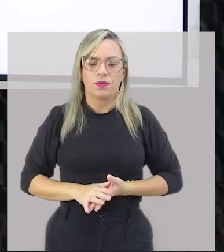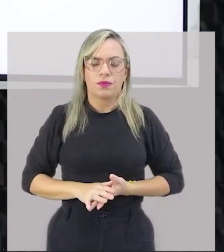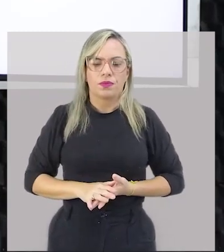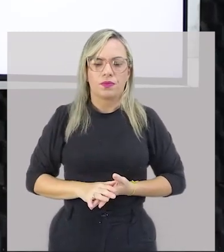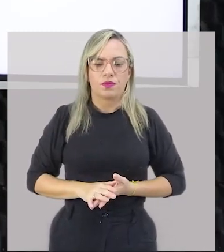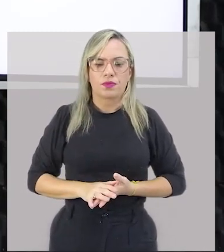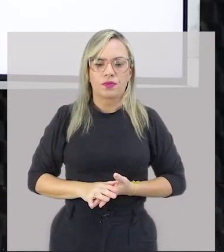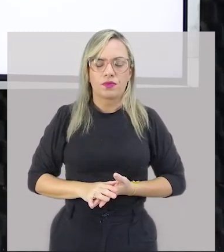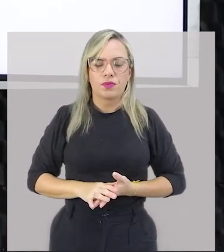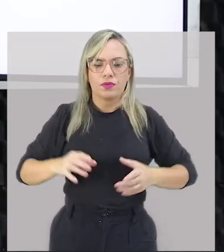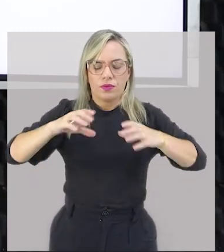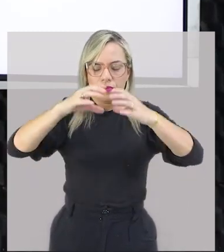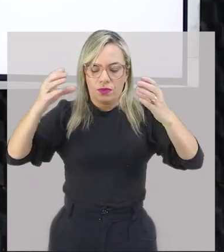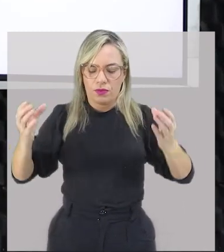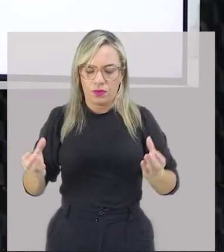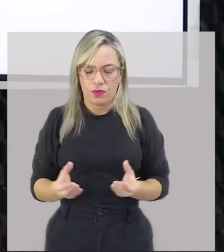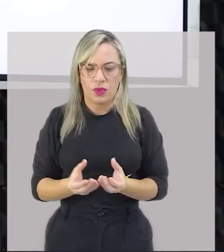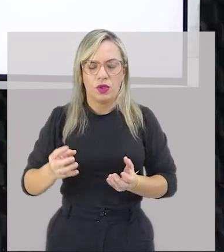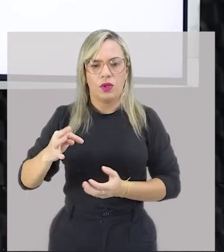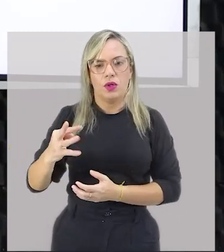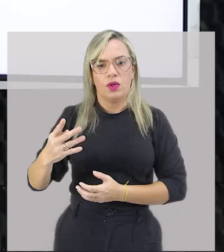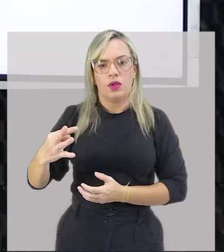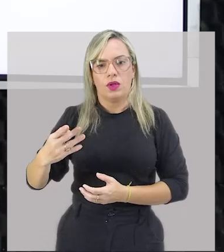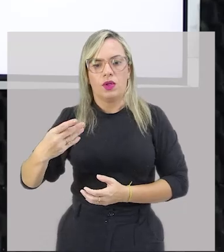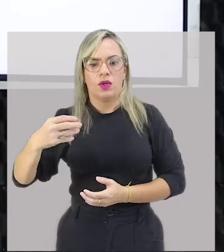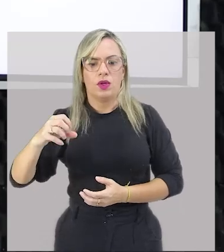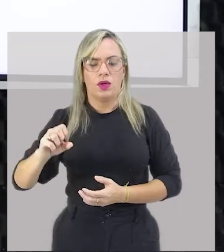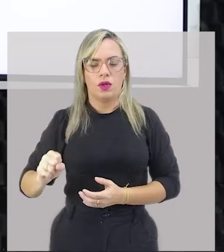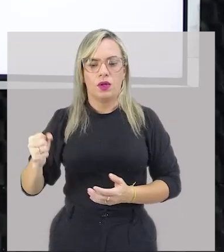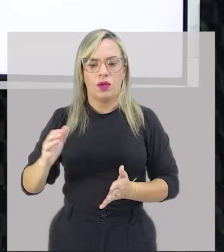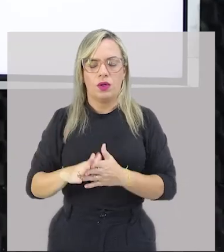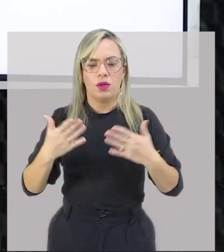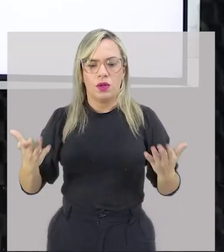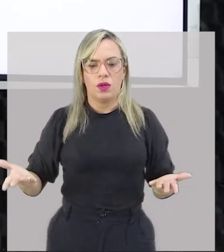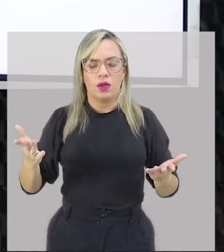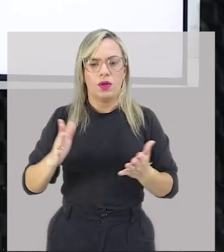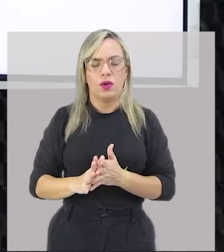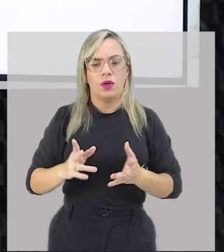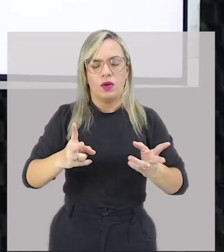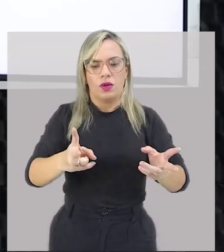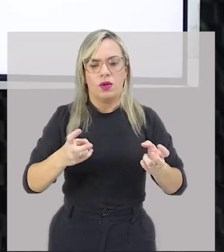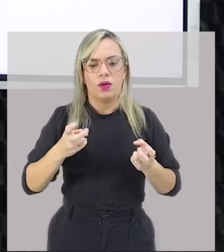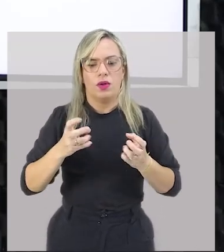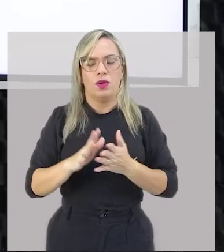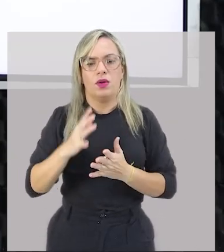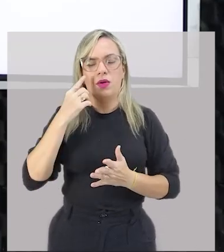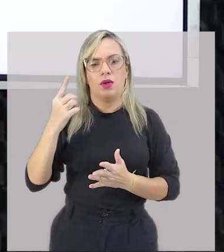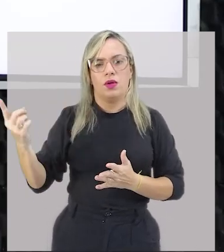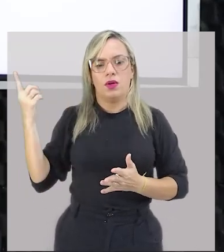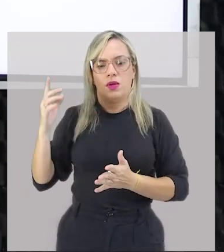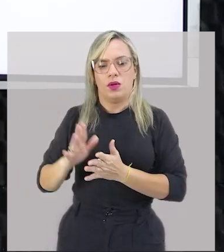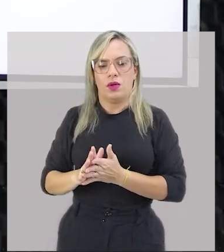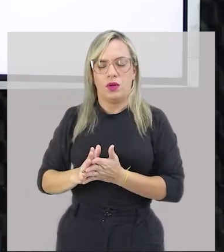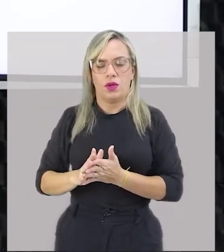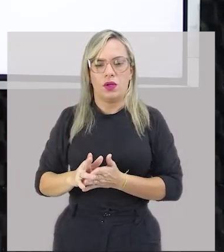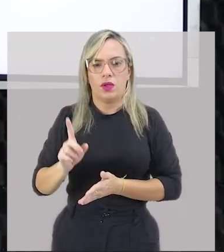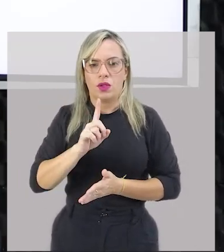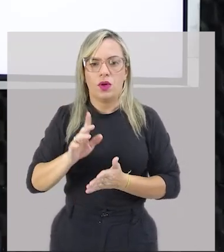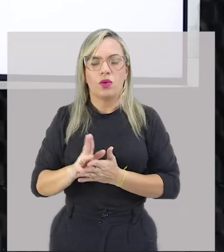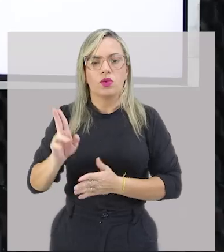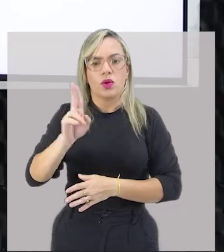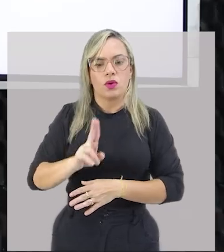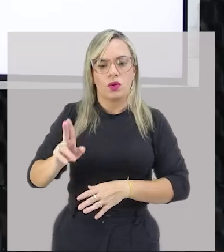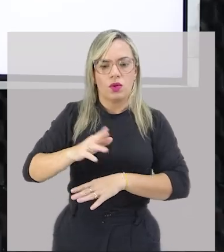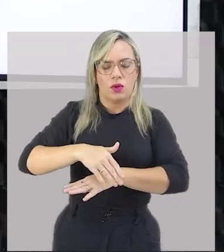os tratores, diversos tratores. Mas percebam o que os automóveis fora de estrada e os tratores